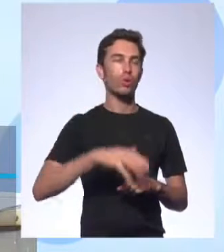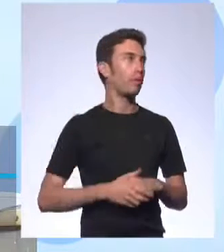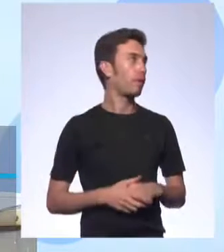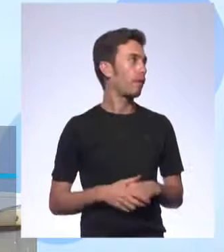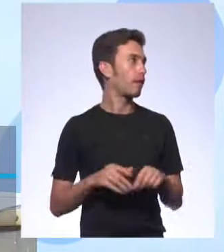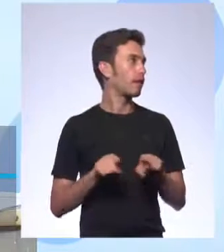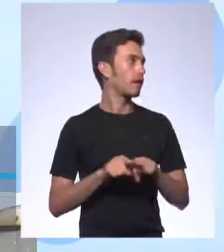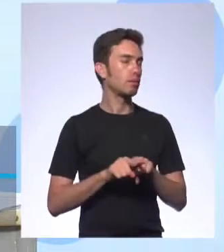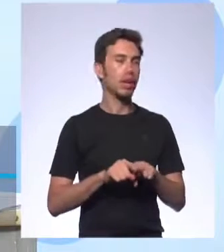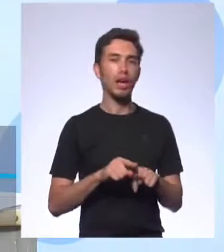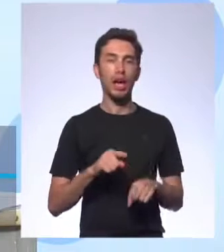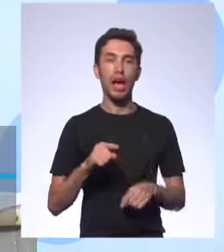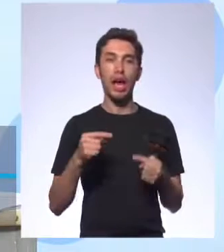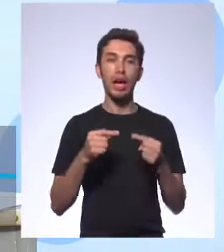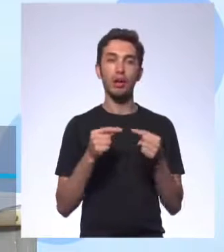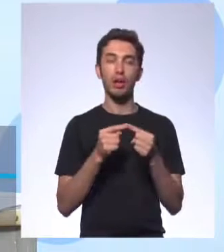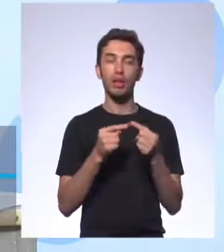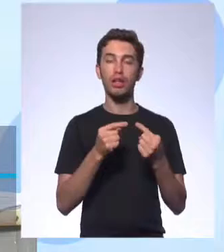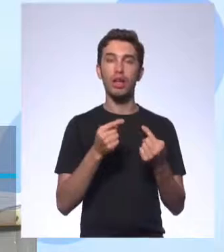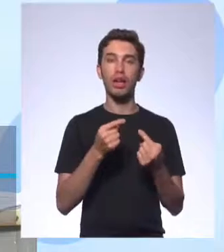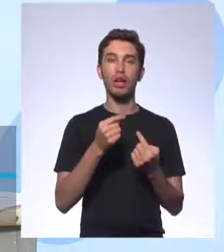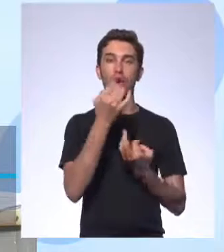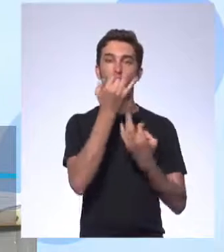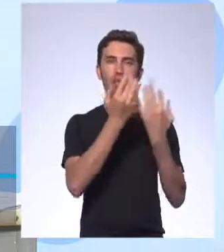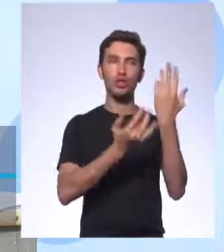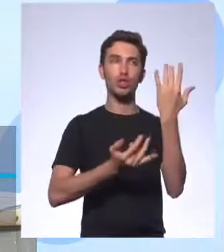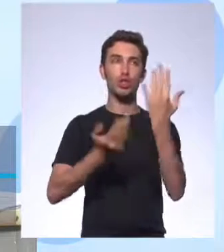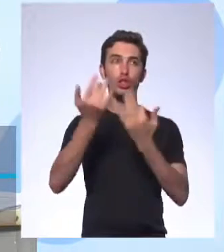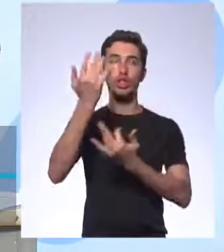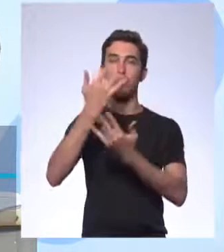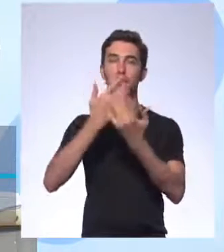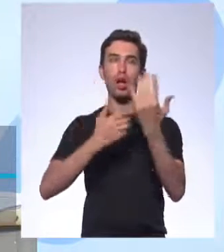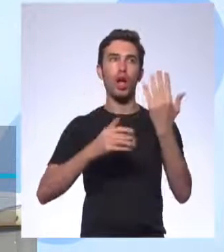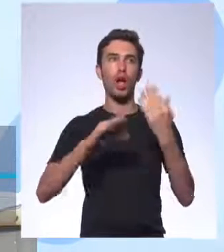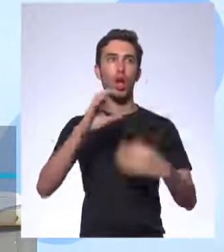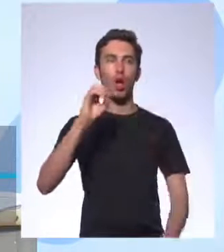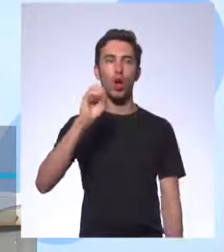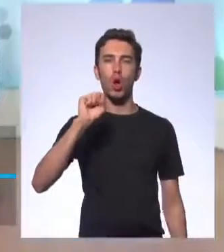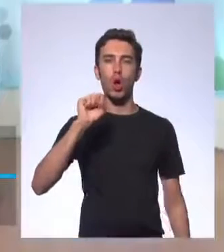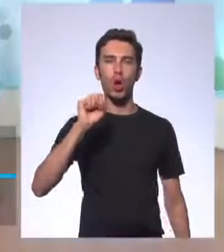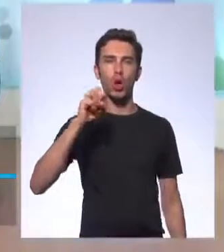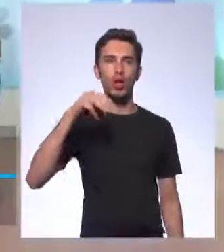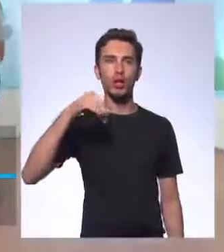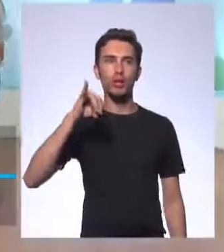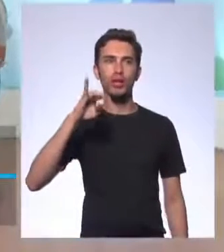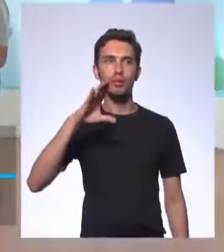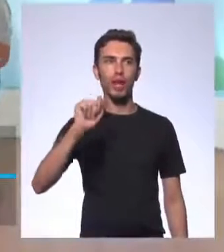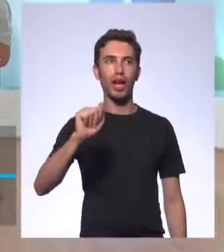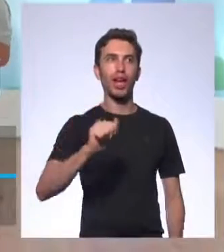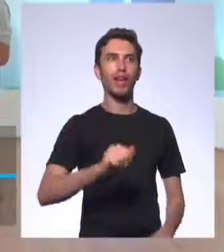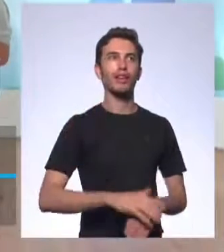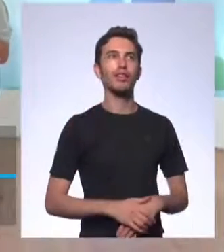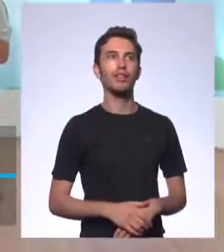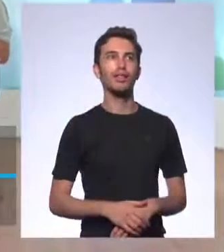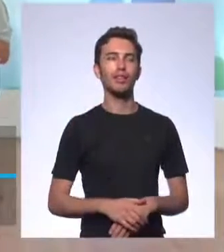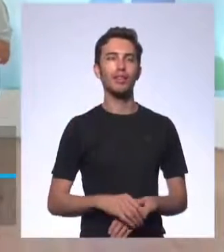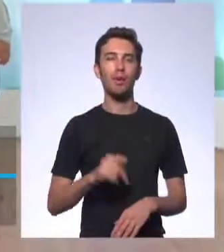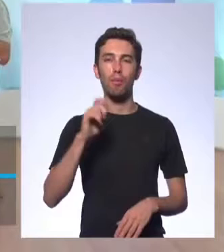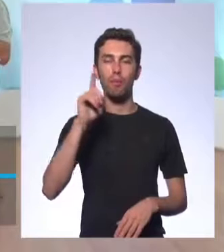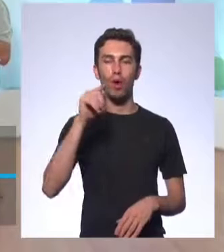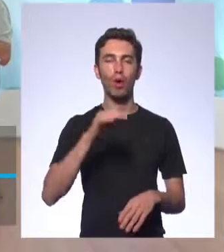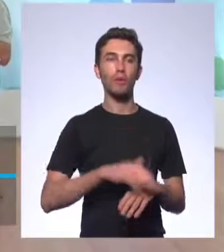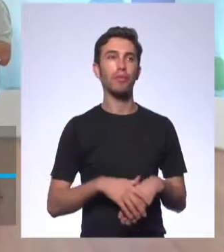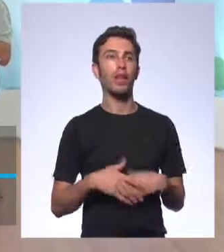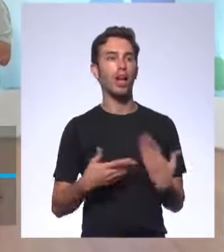Professora Tânia, nebulosa é uma chama de poeira cósmica. Nossa, Uma chama poético, de poeira né? cósmica. A poeira cósmica é uma